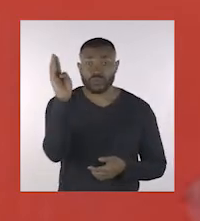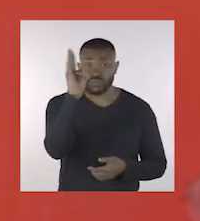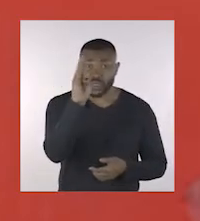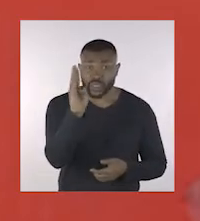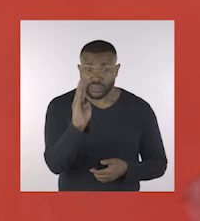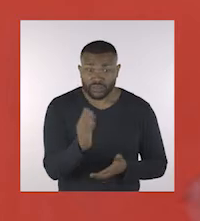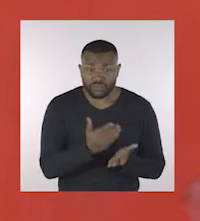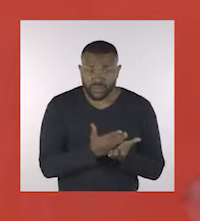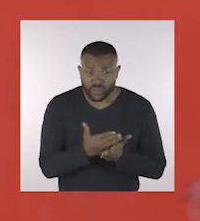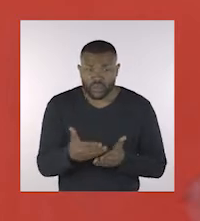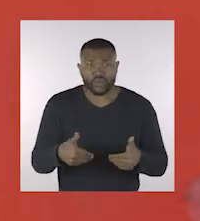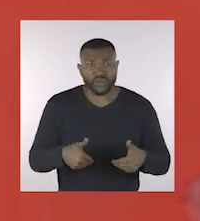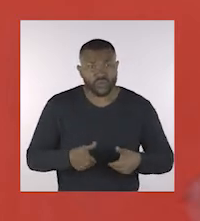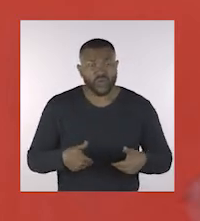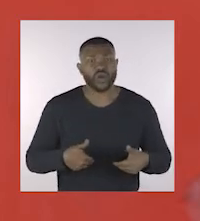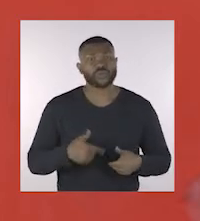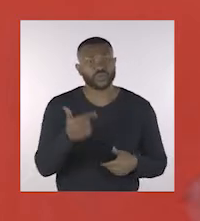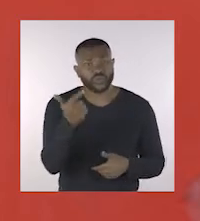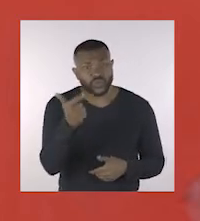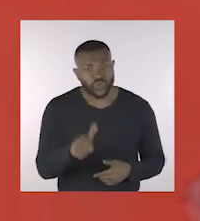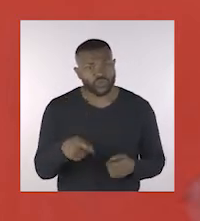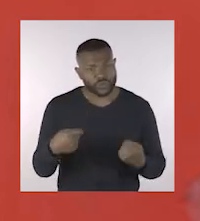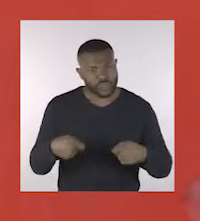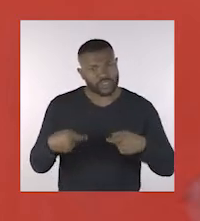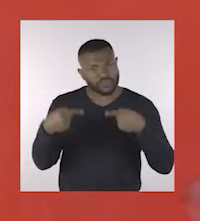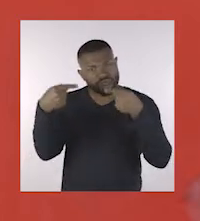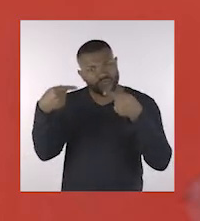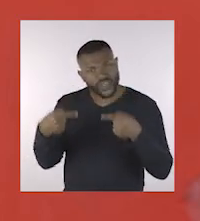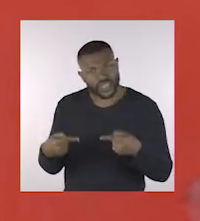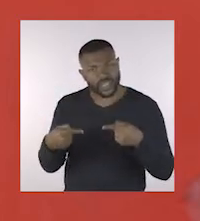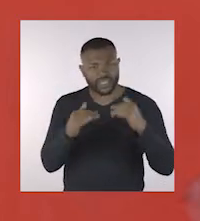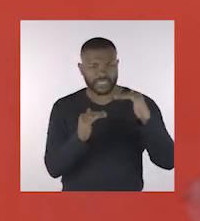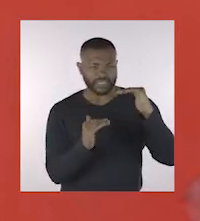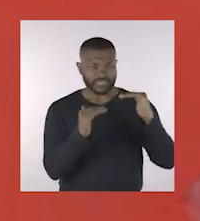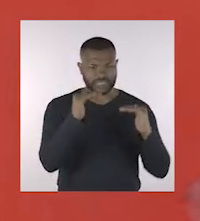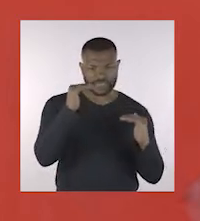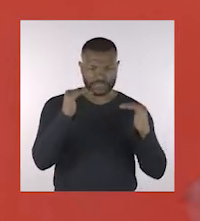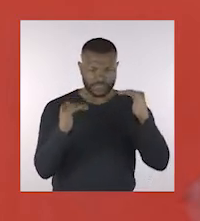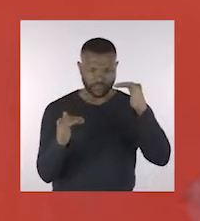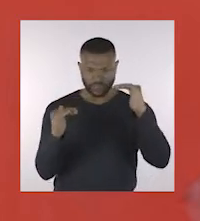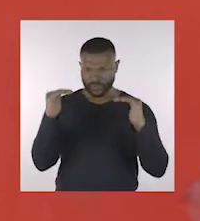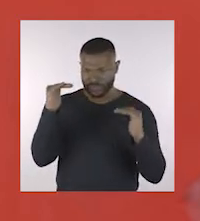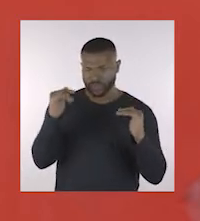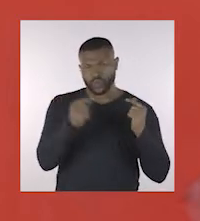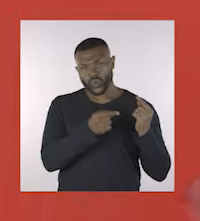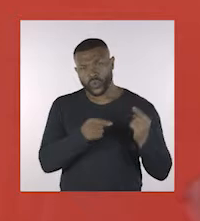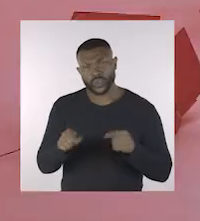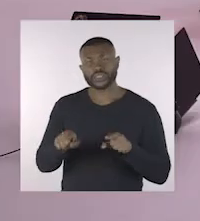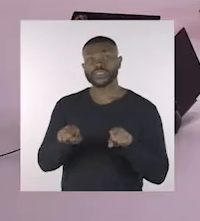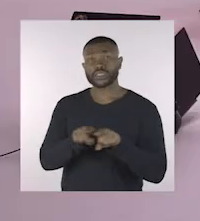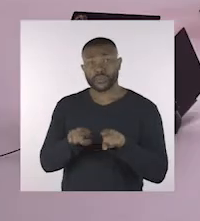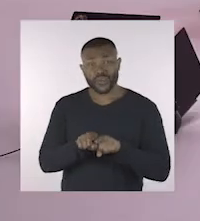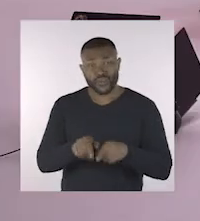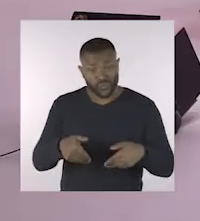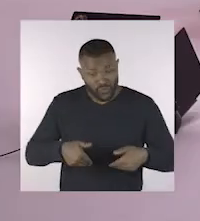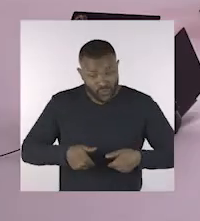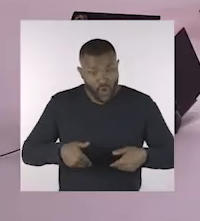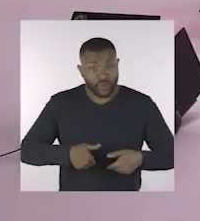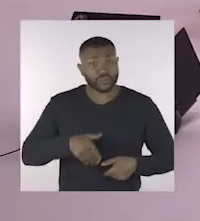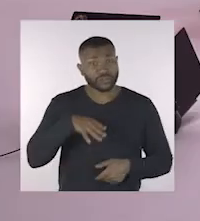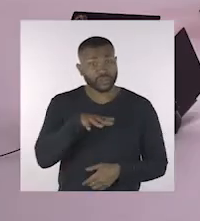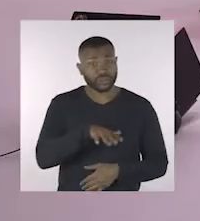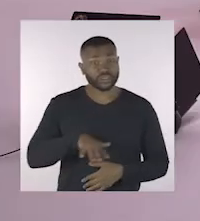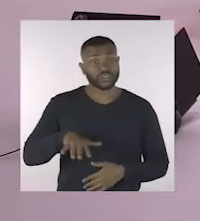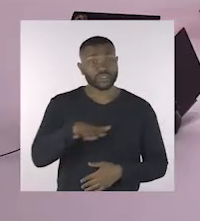Brasil Voltou ao mapa da Fome nós vamos ter que enfrentar a desigualdade Inclusive a questão da fome